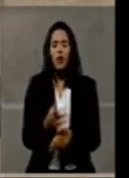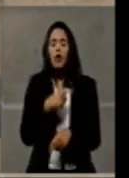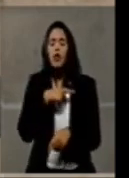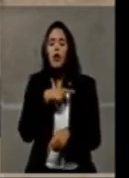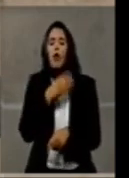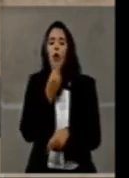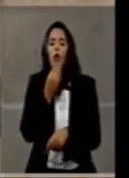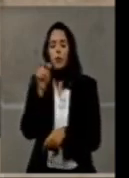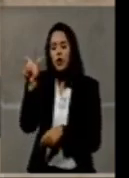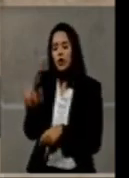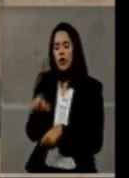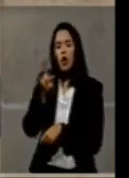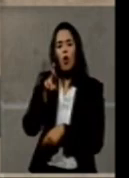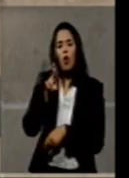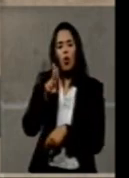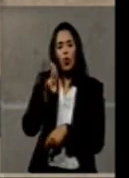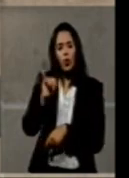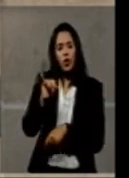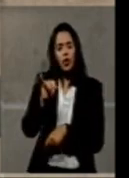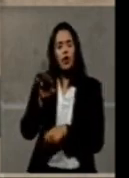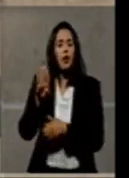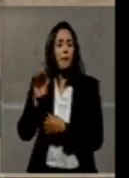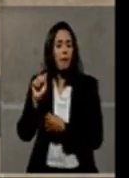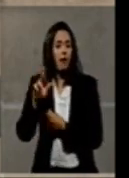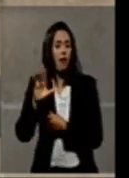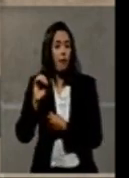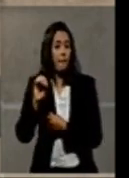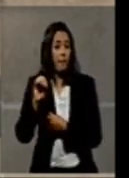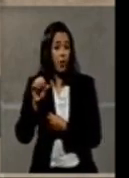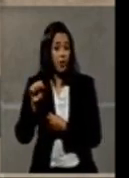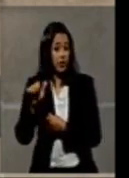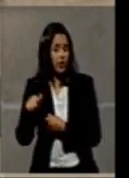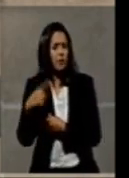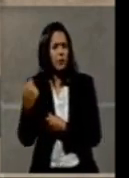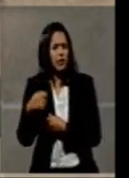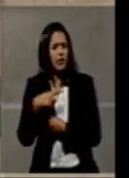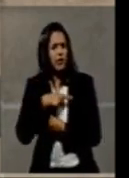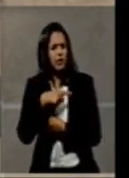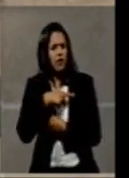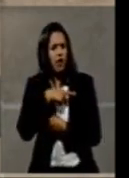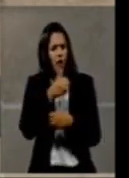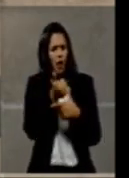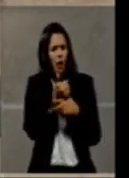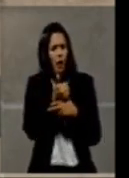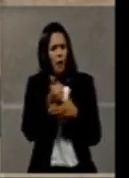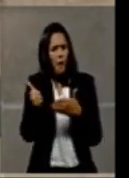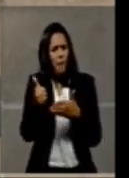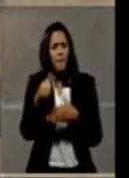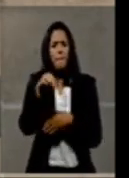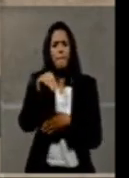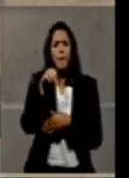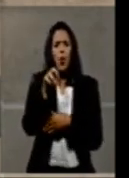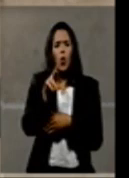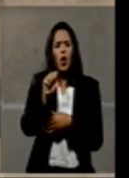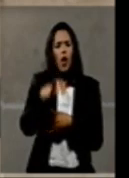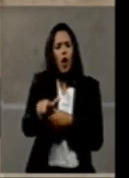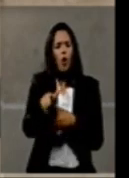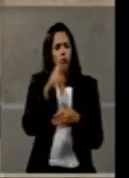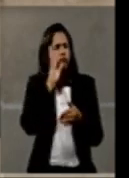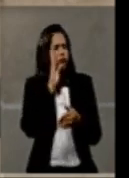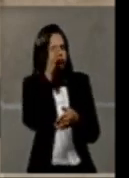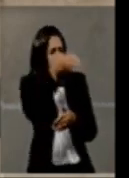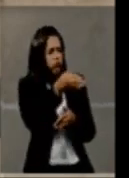barbosa aspas deve-se ter amor ao pôr norte bússola e rota fecha